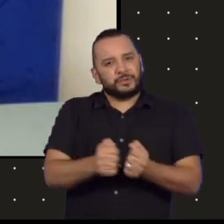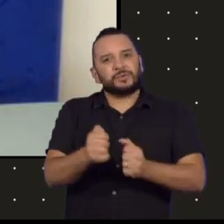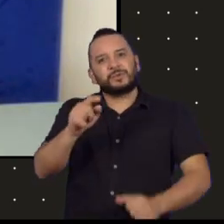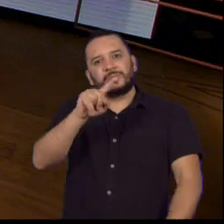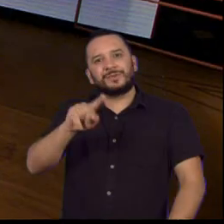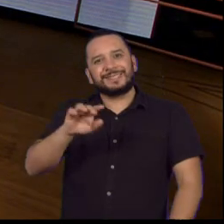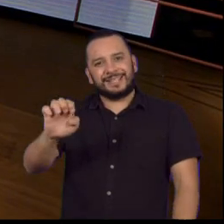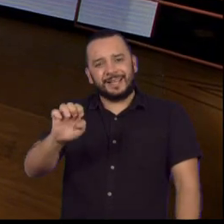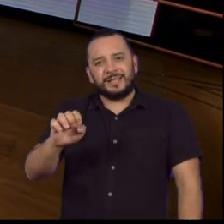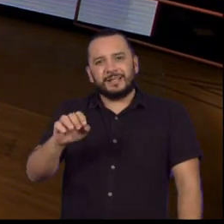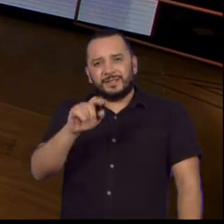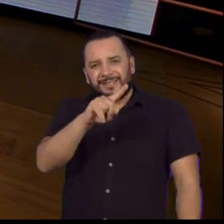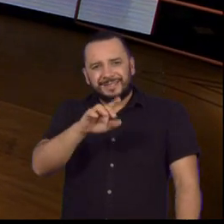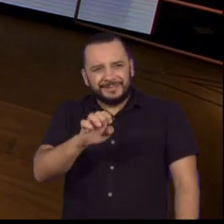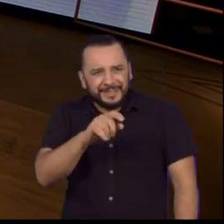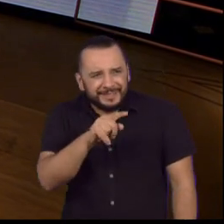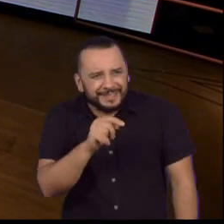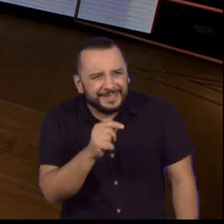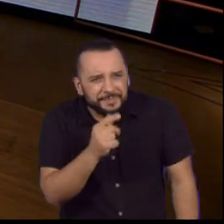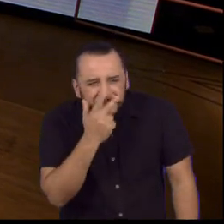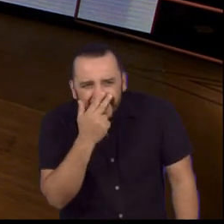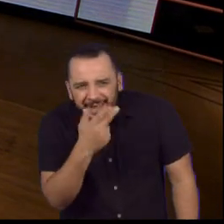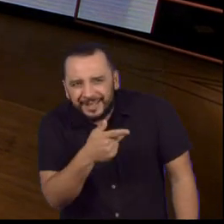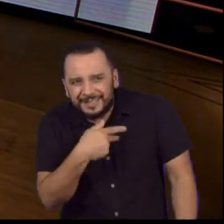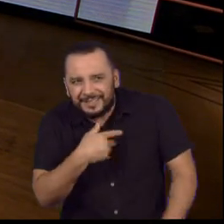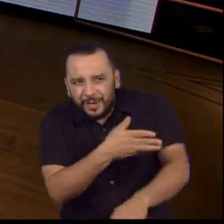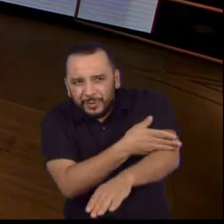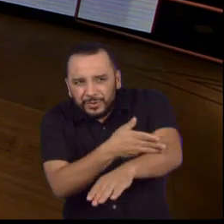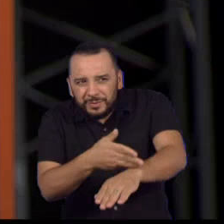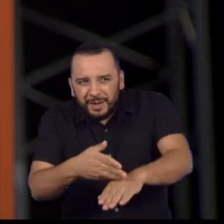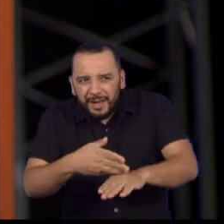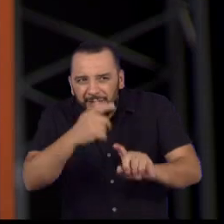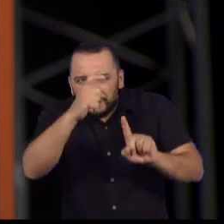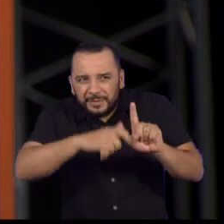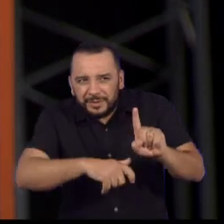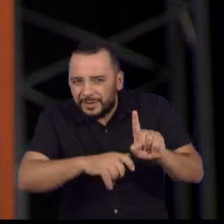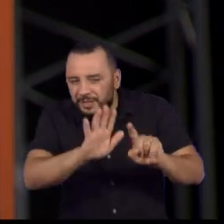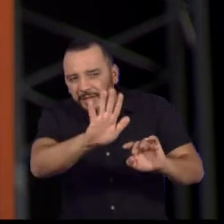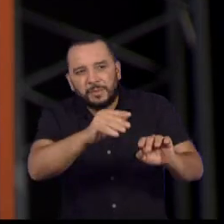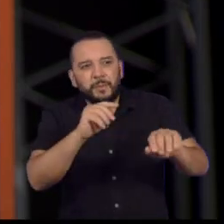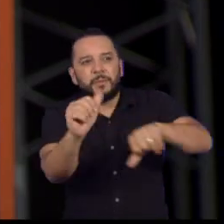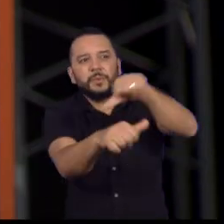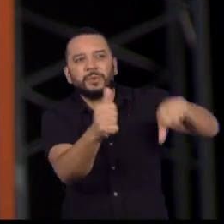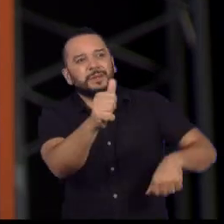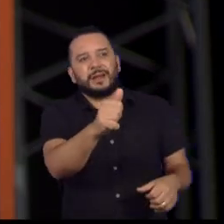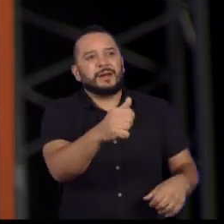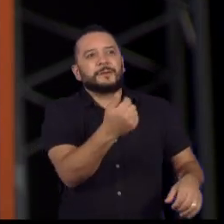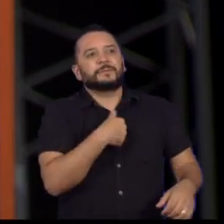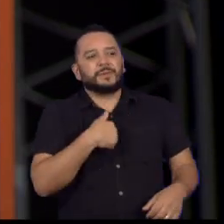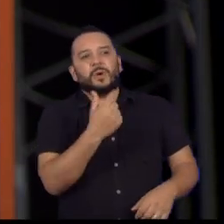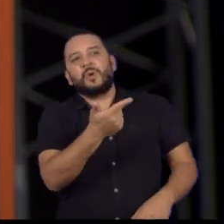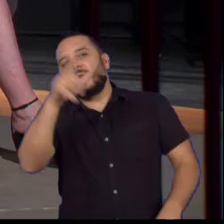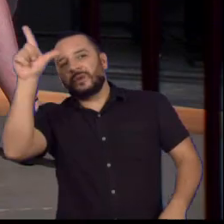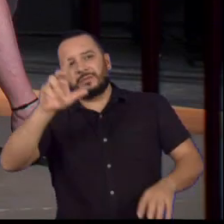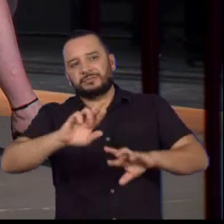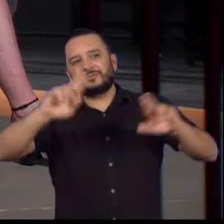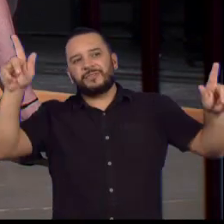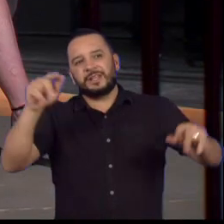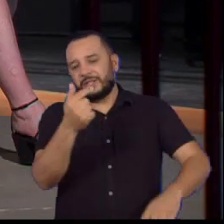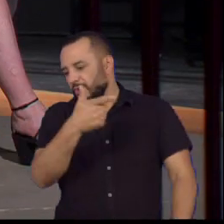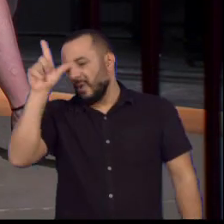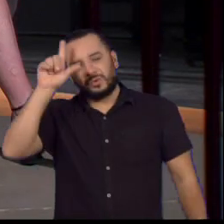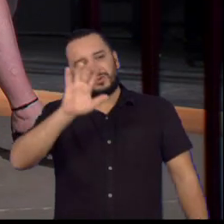você está confortável, você está um pouco morno, você está um pouco... ele vem e ele vai bagunçar